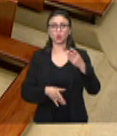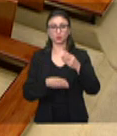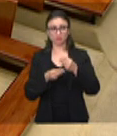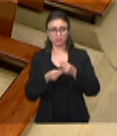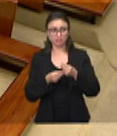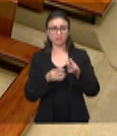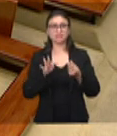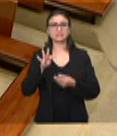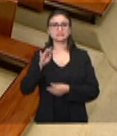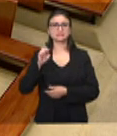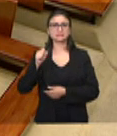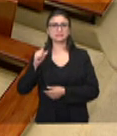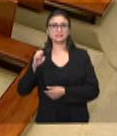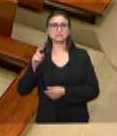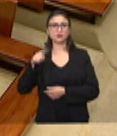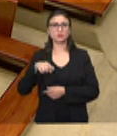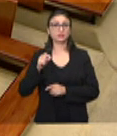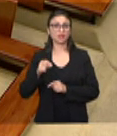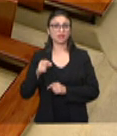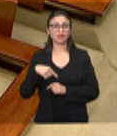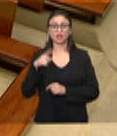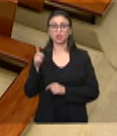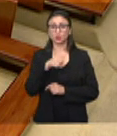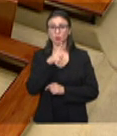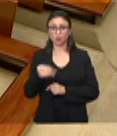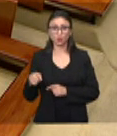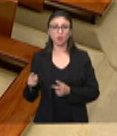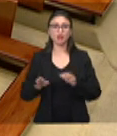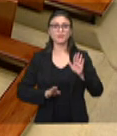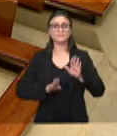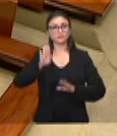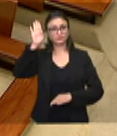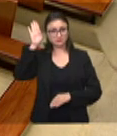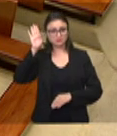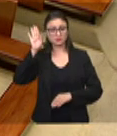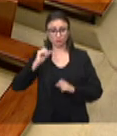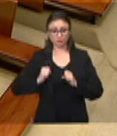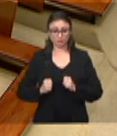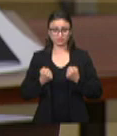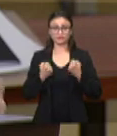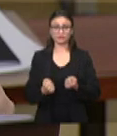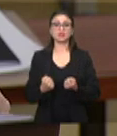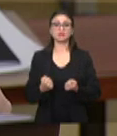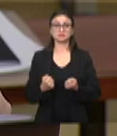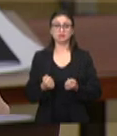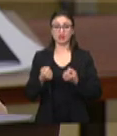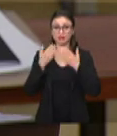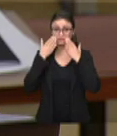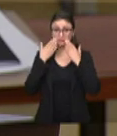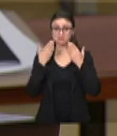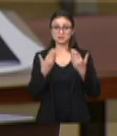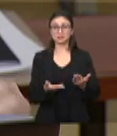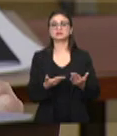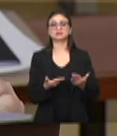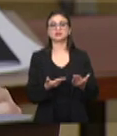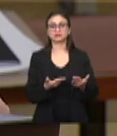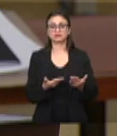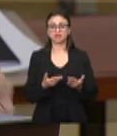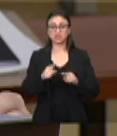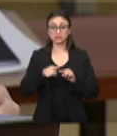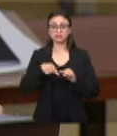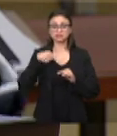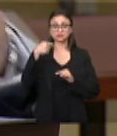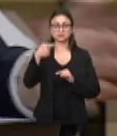termos de uma tese é o seguinte, que são nulas as manifestações das defesas apresentadas